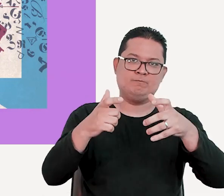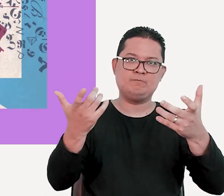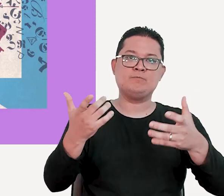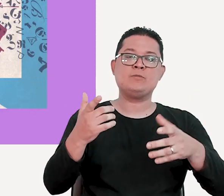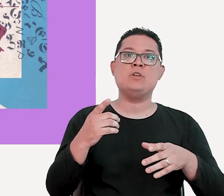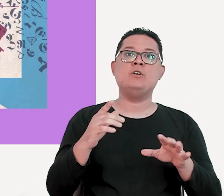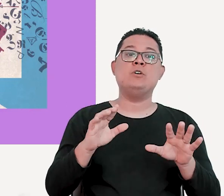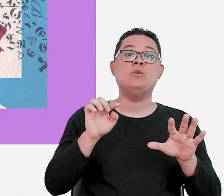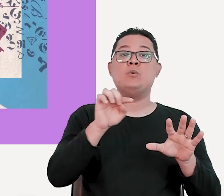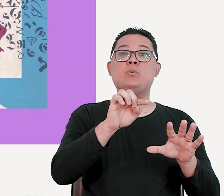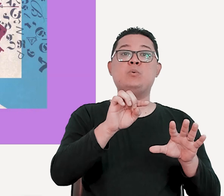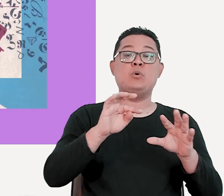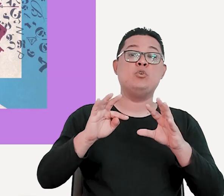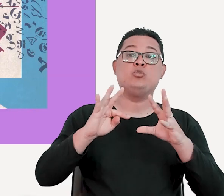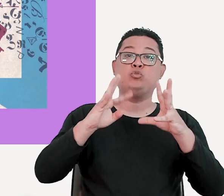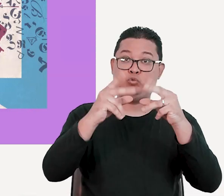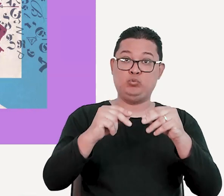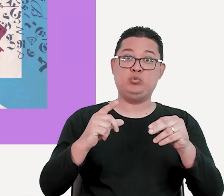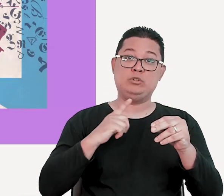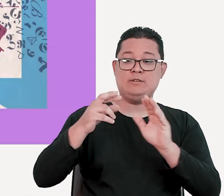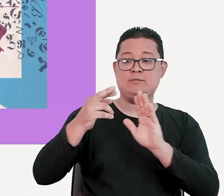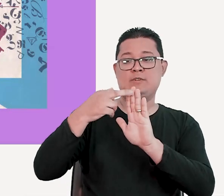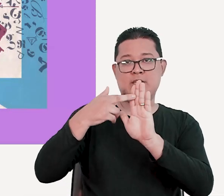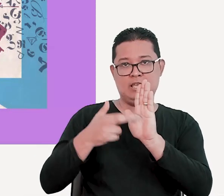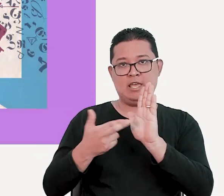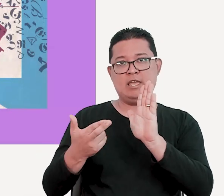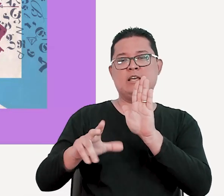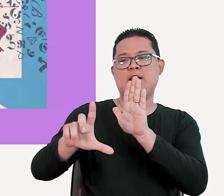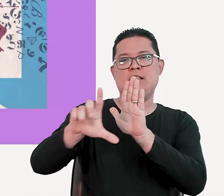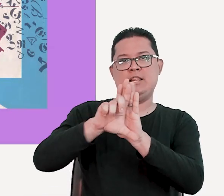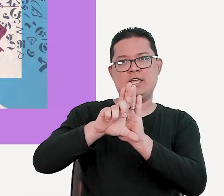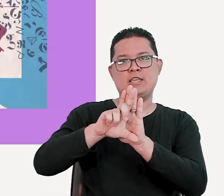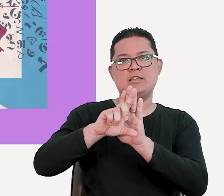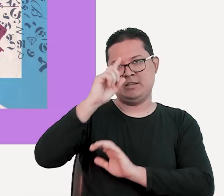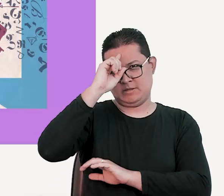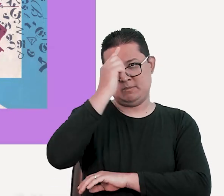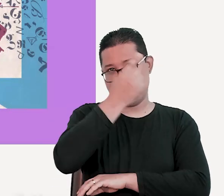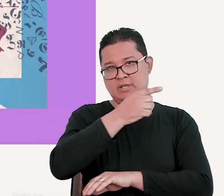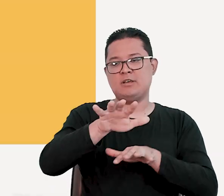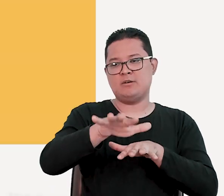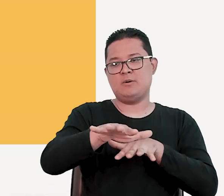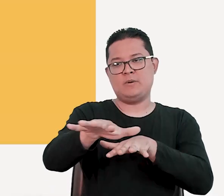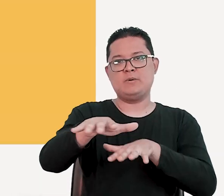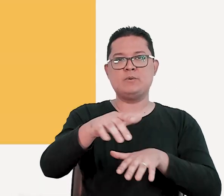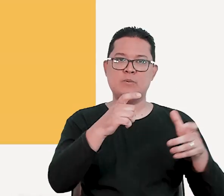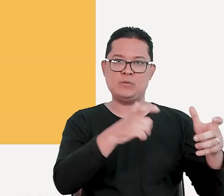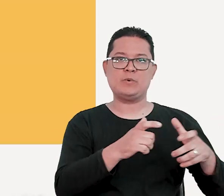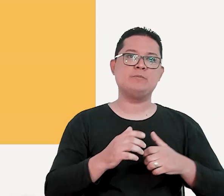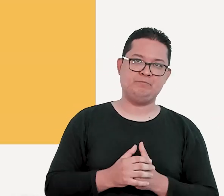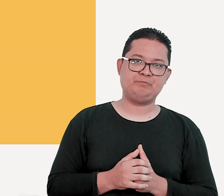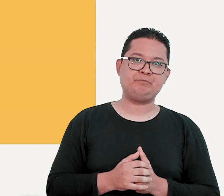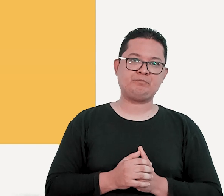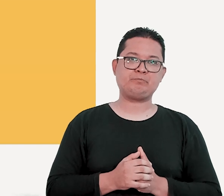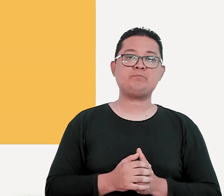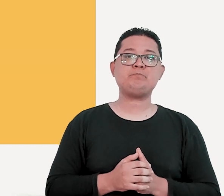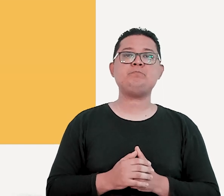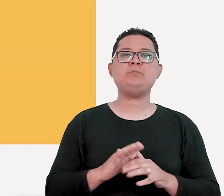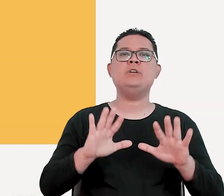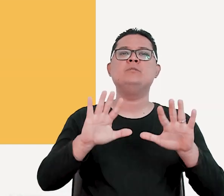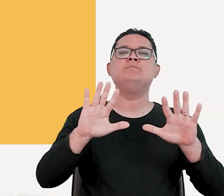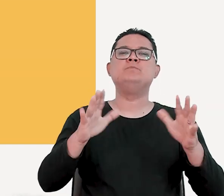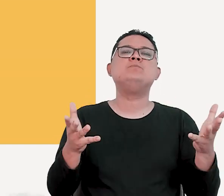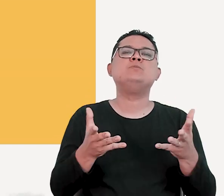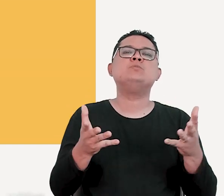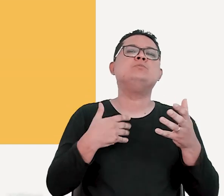mas ainda tudo funciona como se fossem pelas leis e pelas normas do Reino Unido, ok? E hoje a gente vai